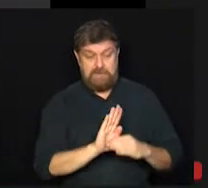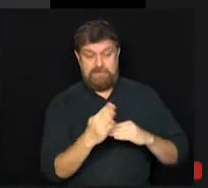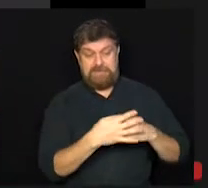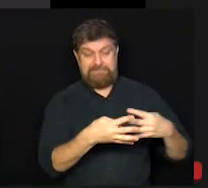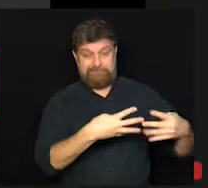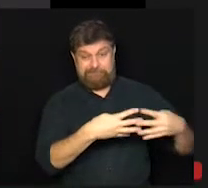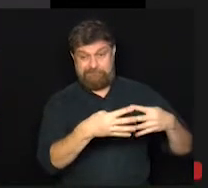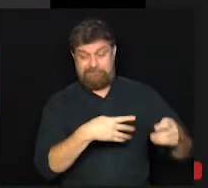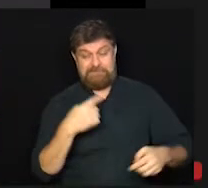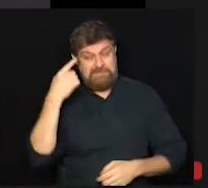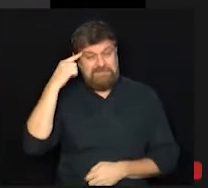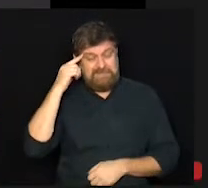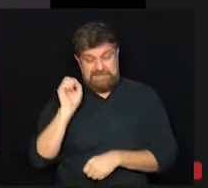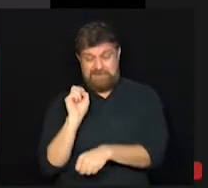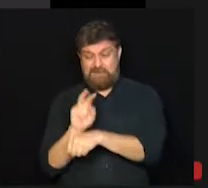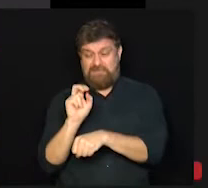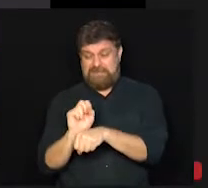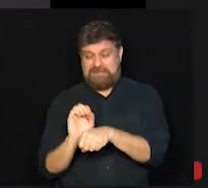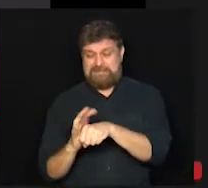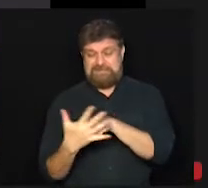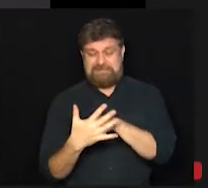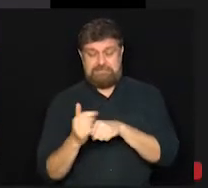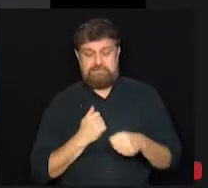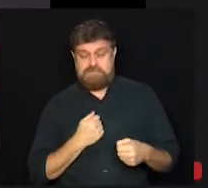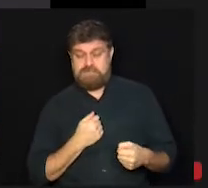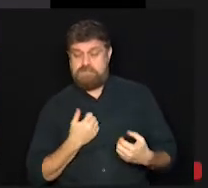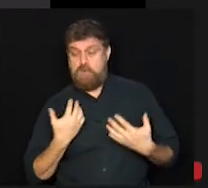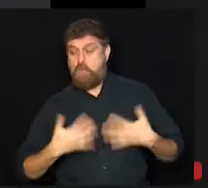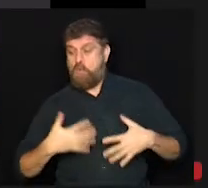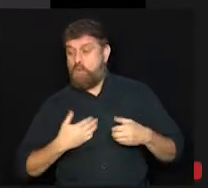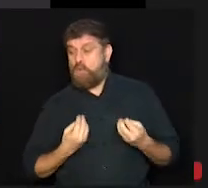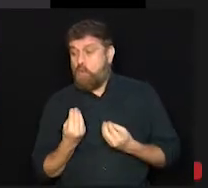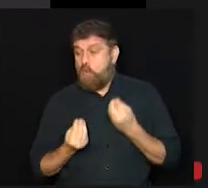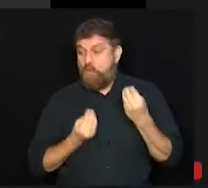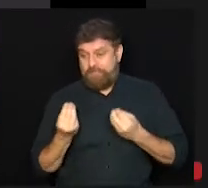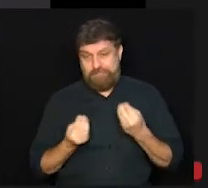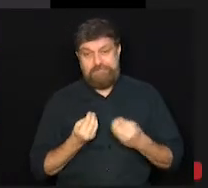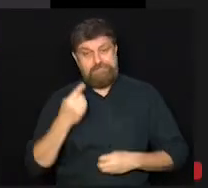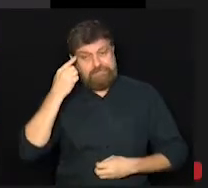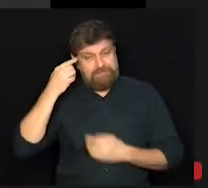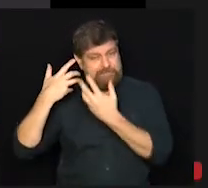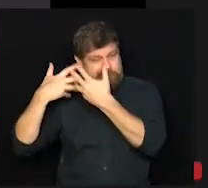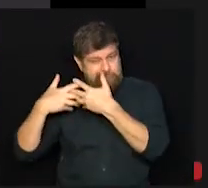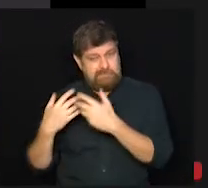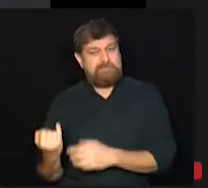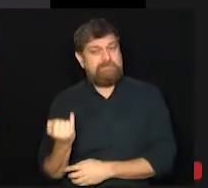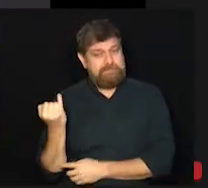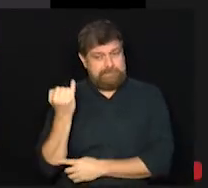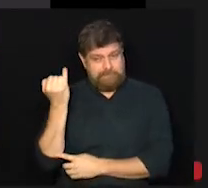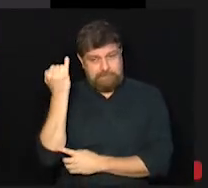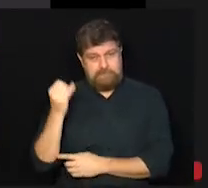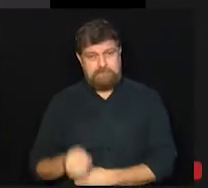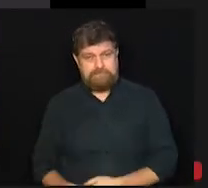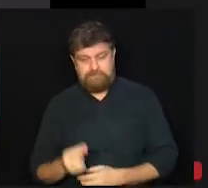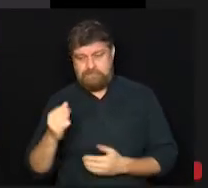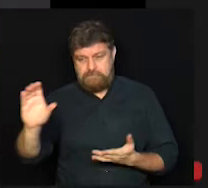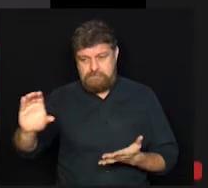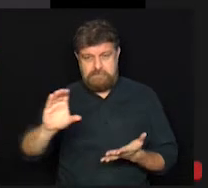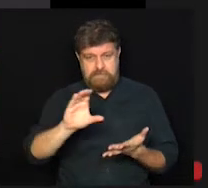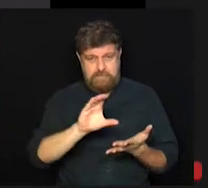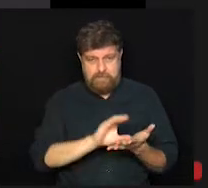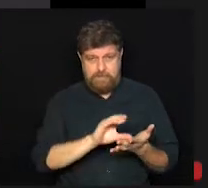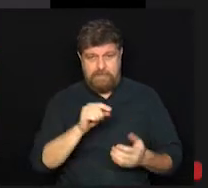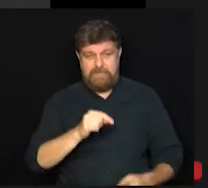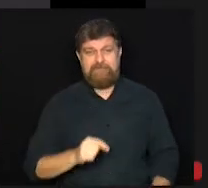isso era um aspecto bastante importante. O financiamento da Unicamp e das outras 2 universidades